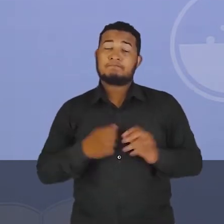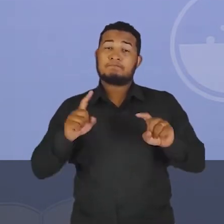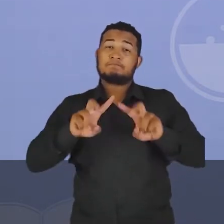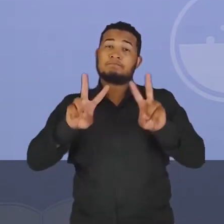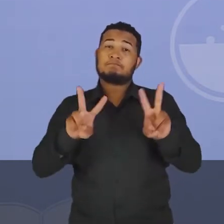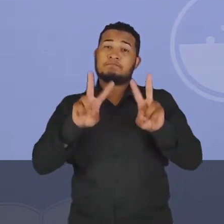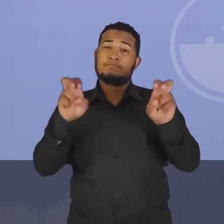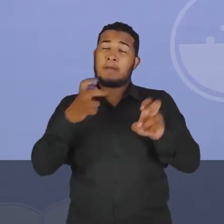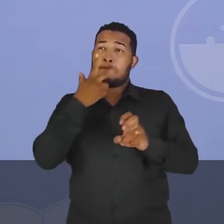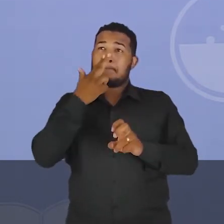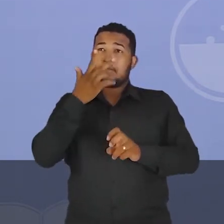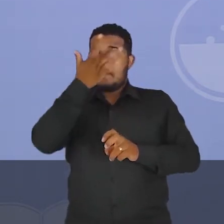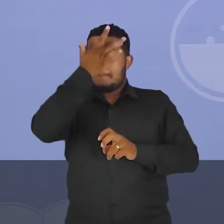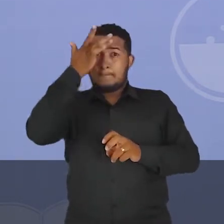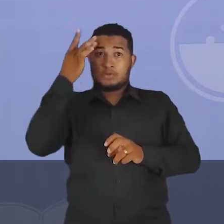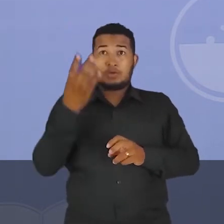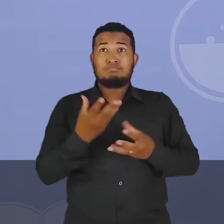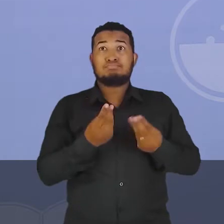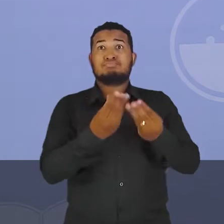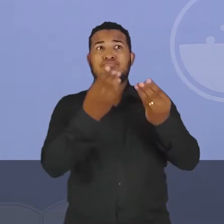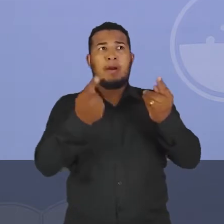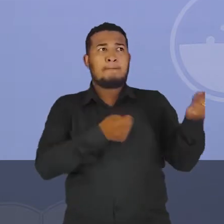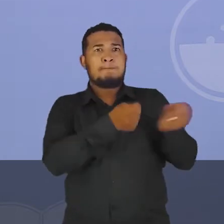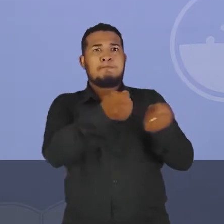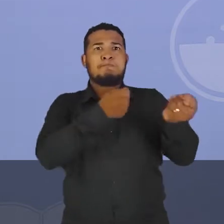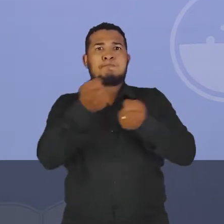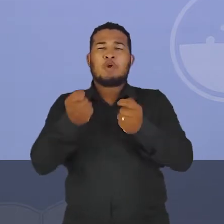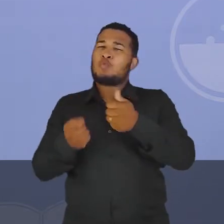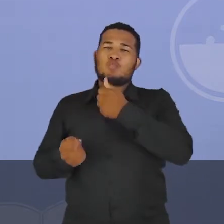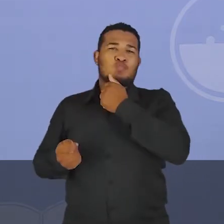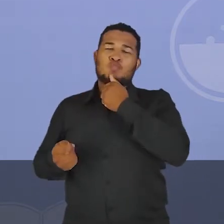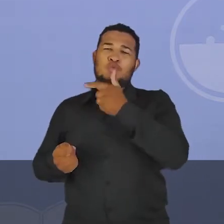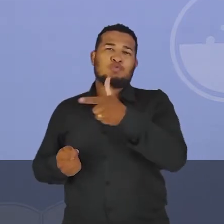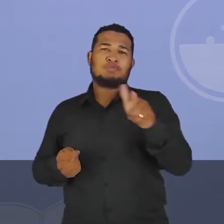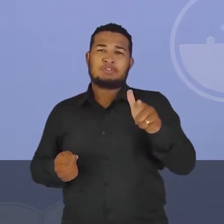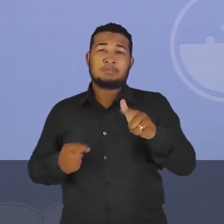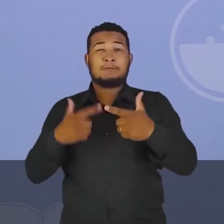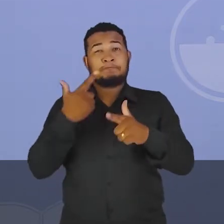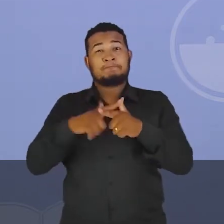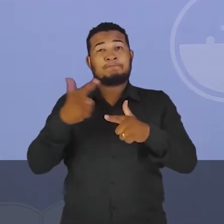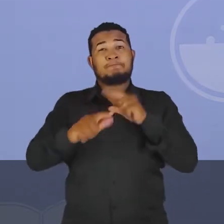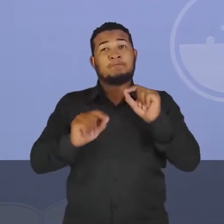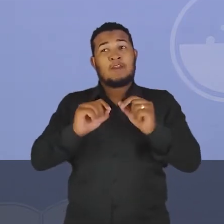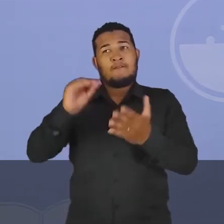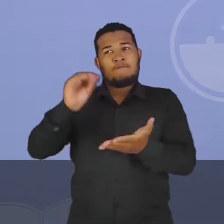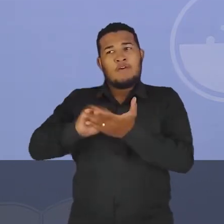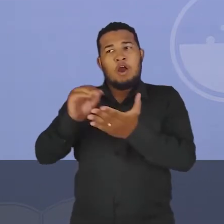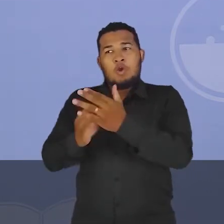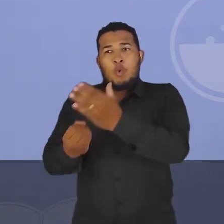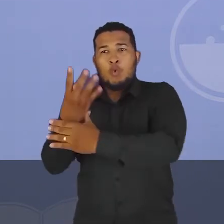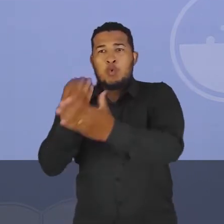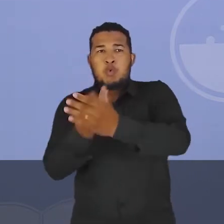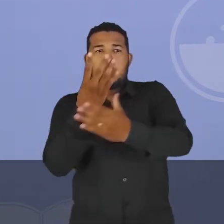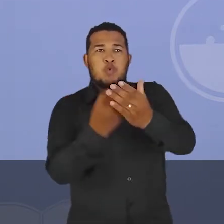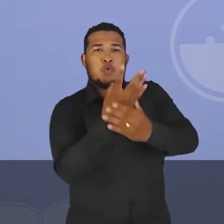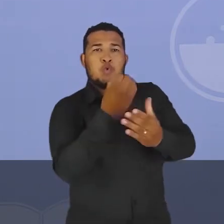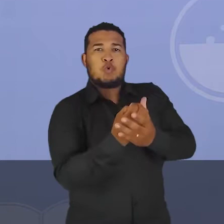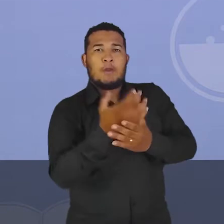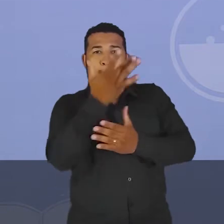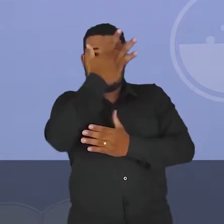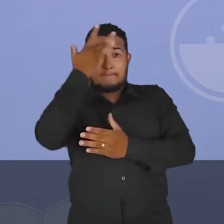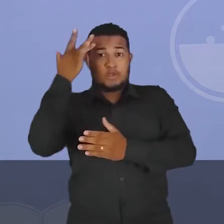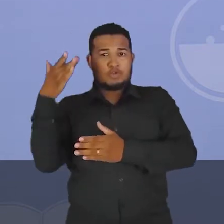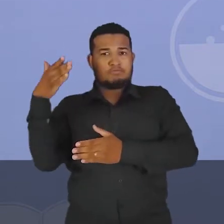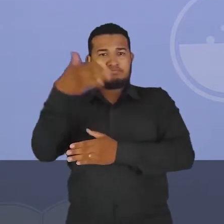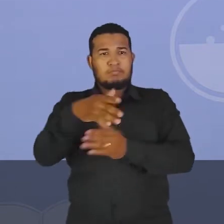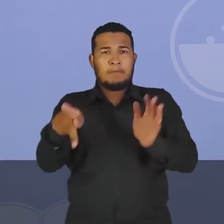não tinha tanta gente para administrar. Então o problema grande da capitania era falta de produtividade. Não tinha gente para praticar